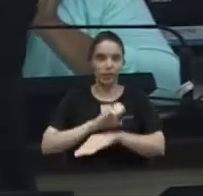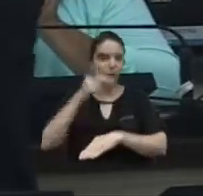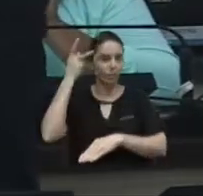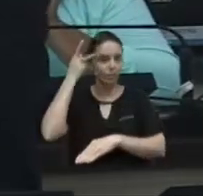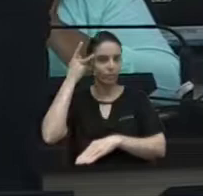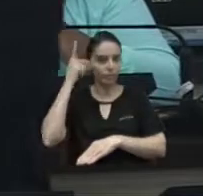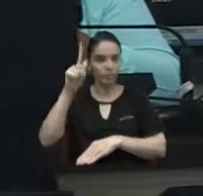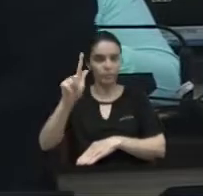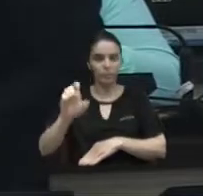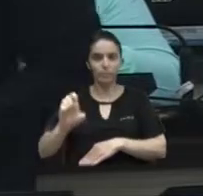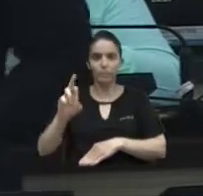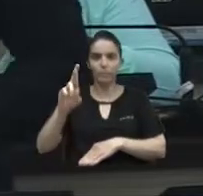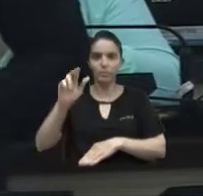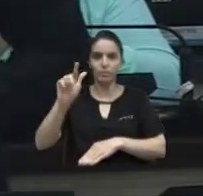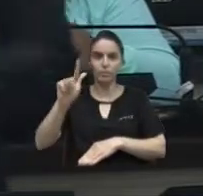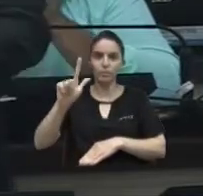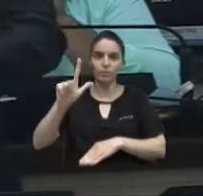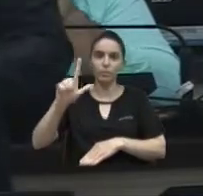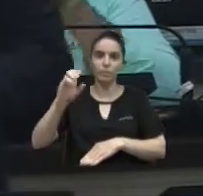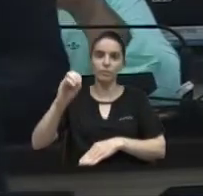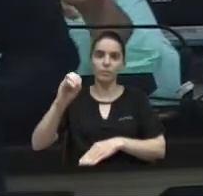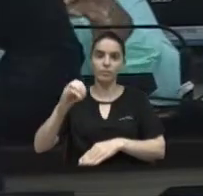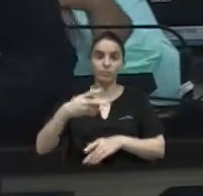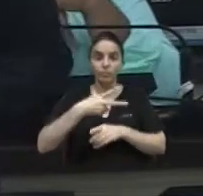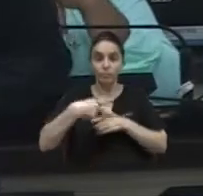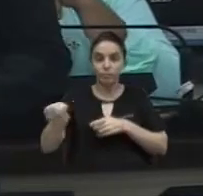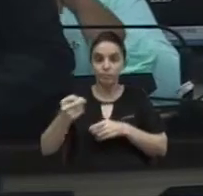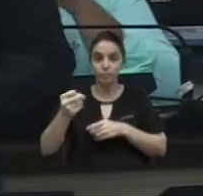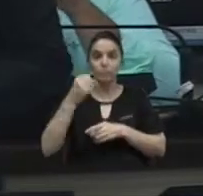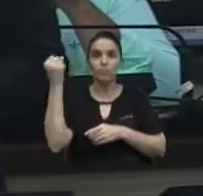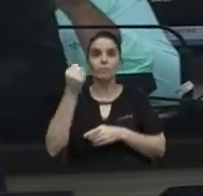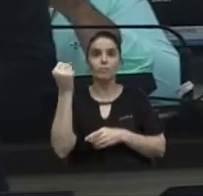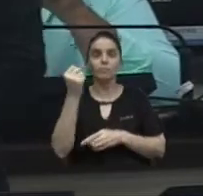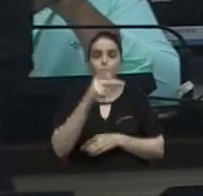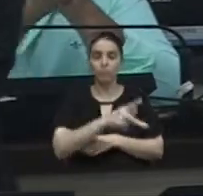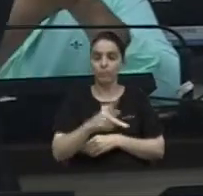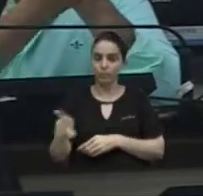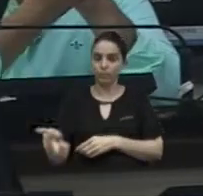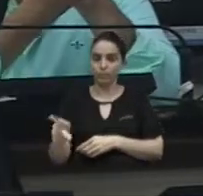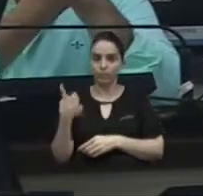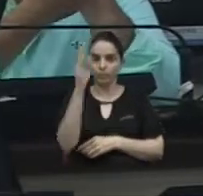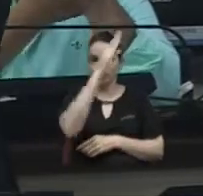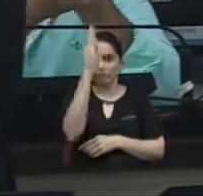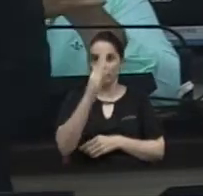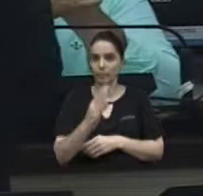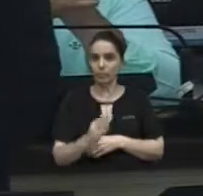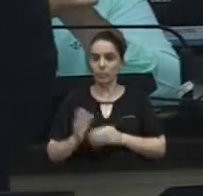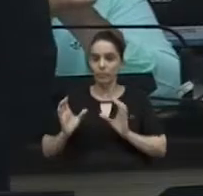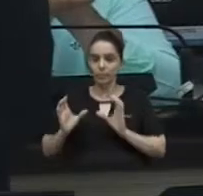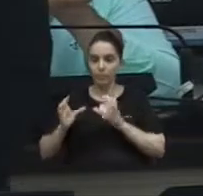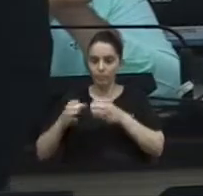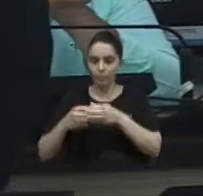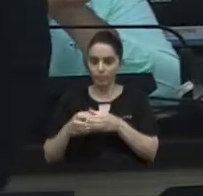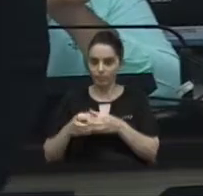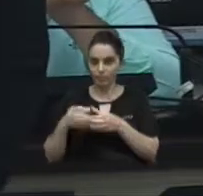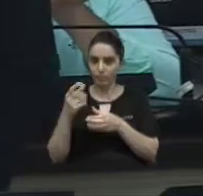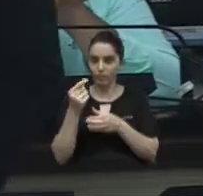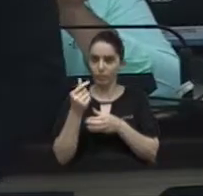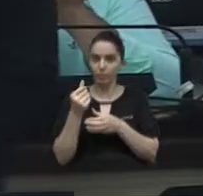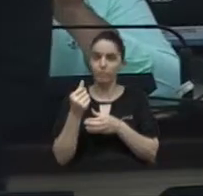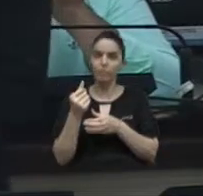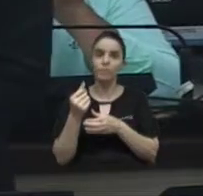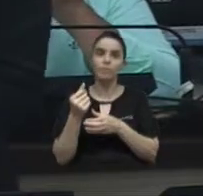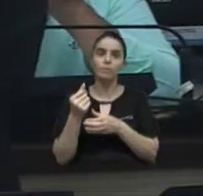eleições para presidente da República e dê o andamento na equipe daquilo que a equipe econômica do presidente, o